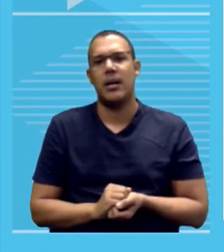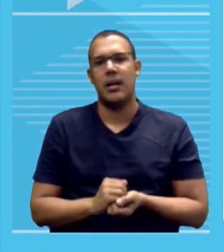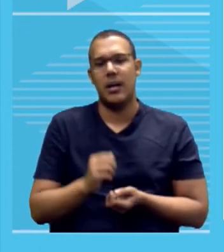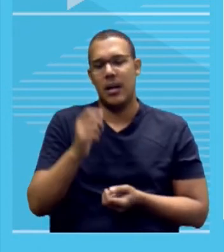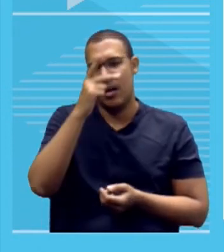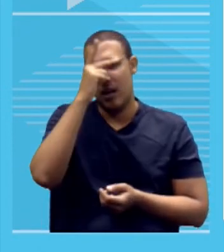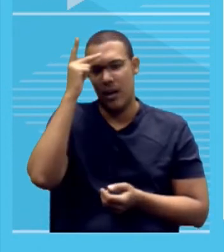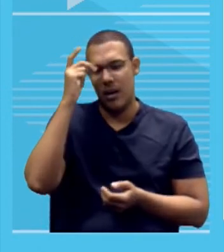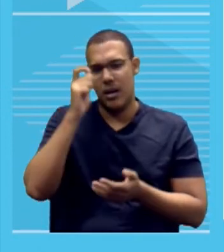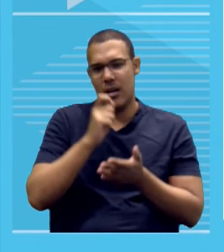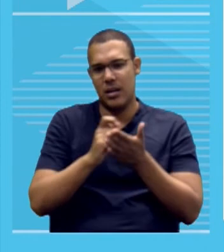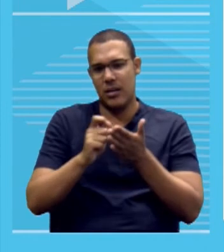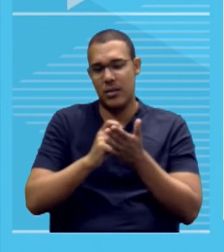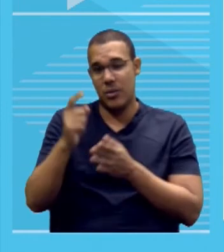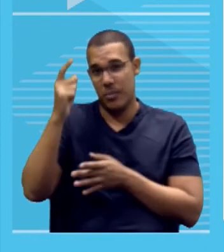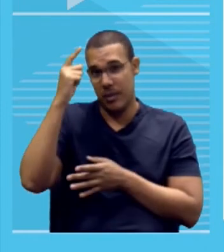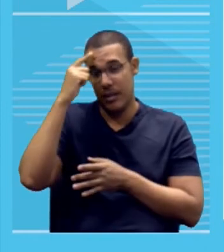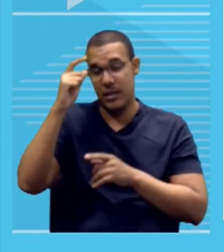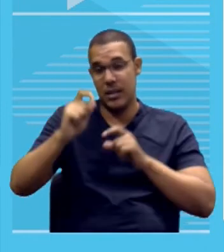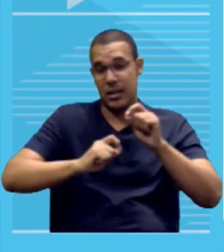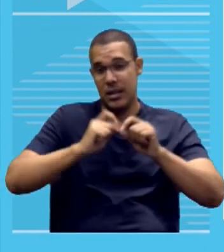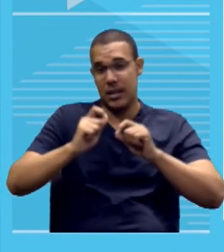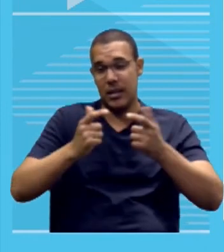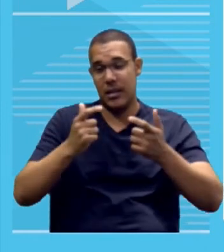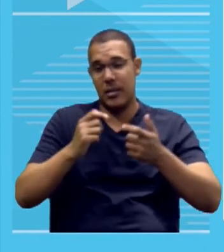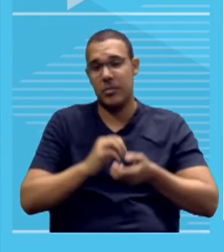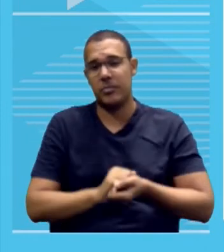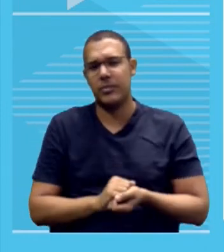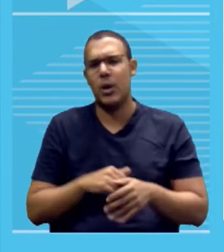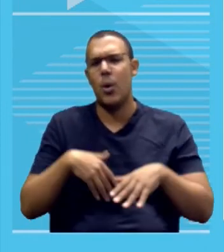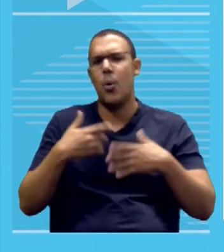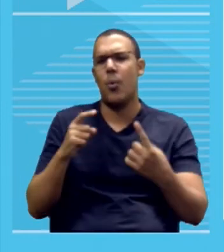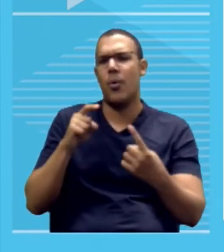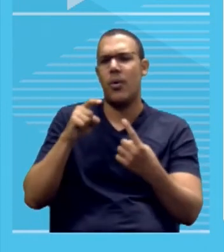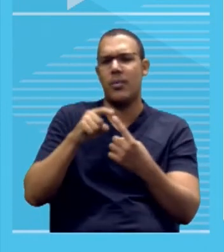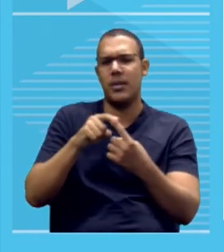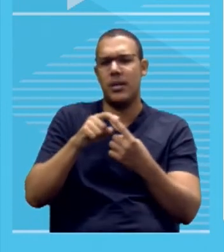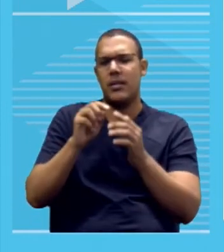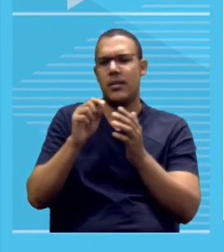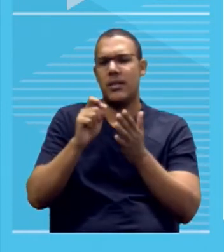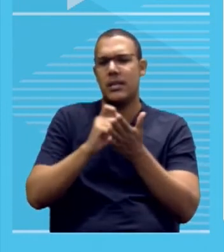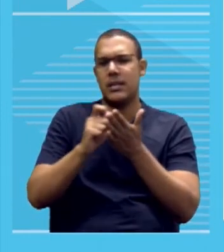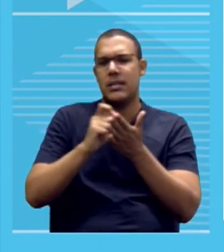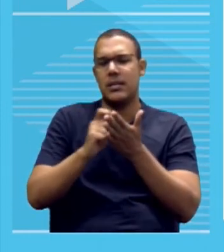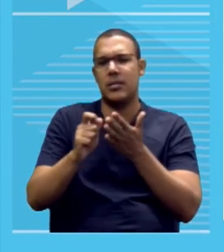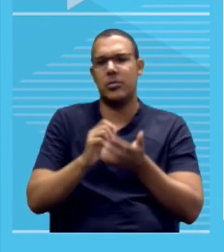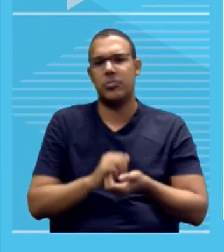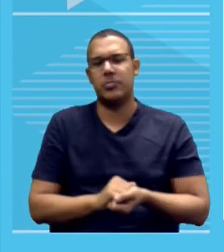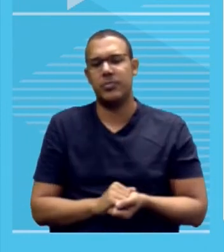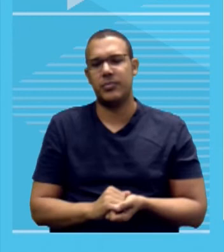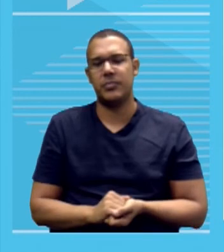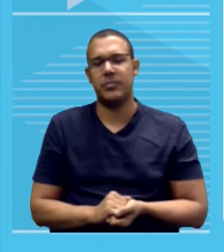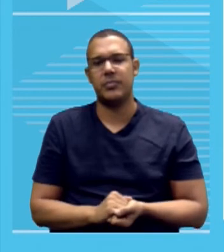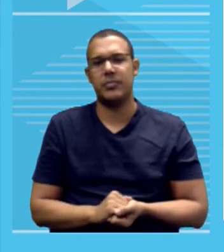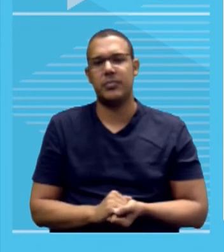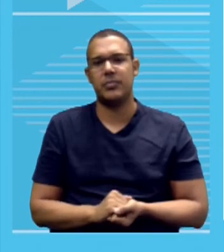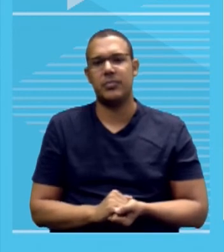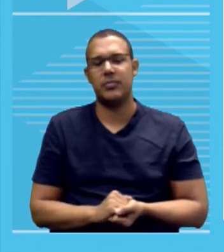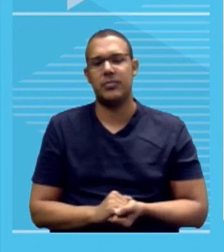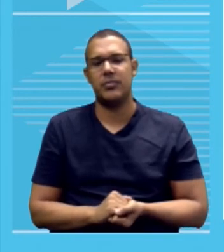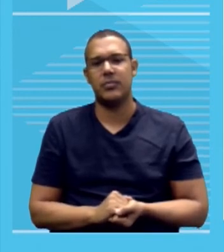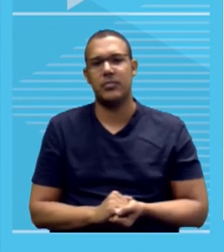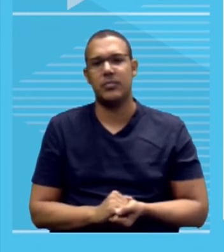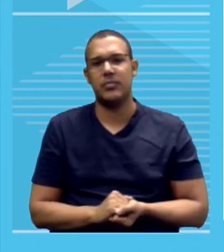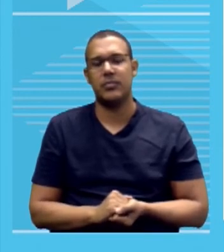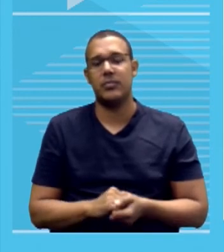ela escreveu pensando em que qual era o seu objetivo ao escrever aquilo Vamos pensar um pouquinho só